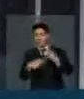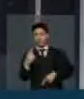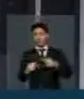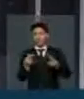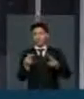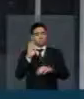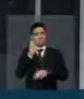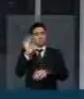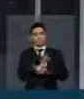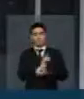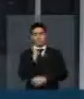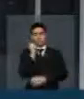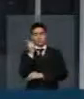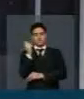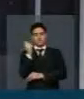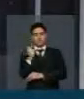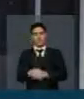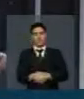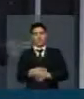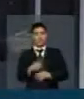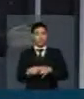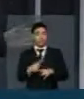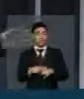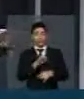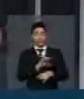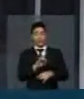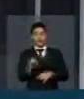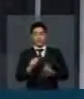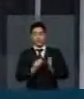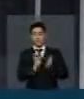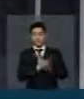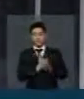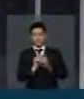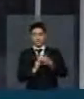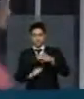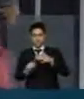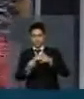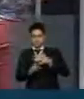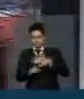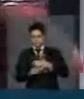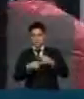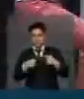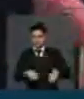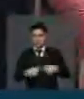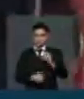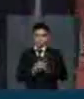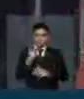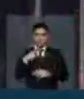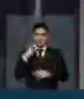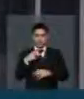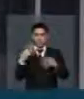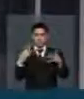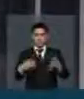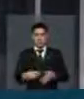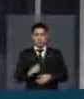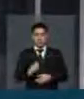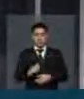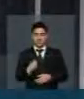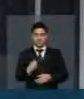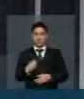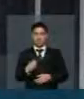ainda mais no Rio Grande do Sul. De que as entidades sindicais deviam fazer política, participar de política, lançar